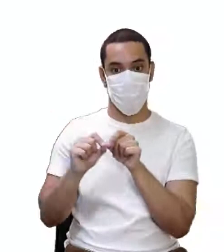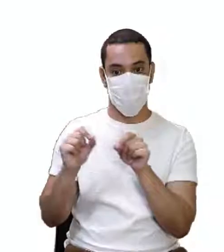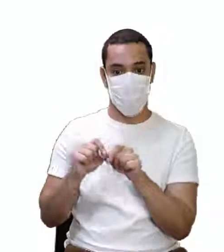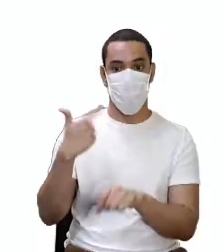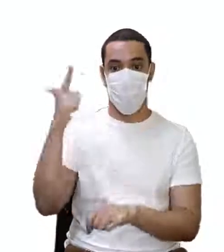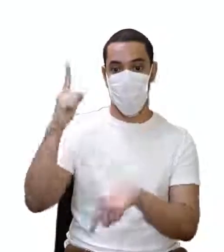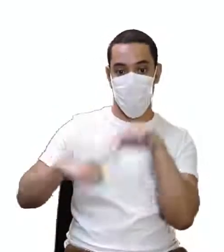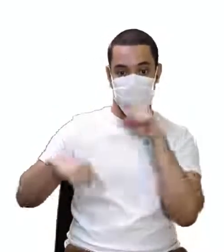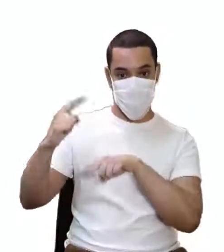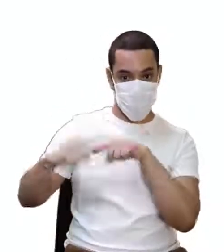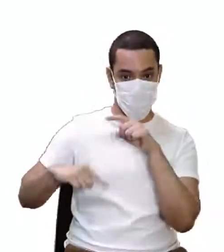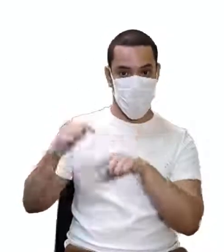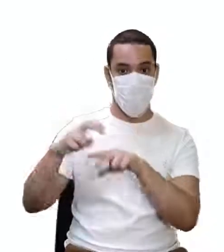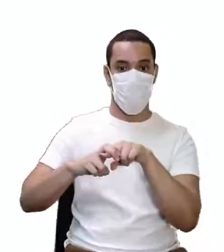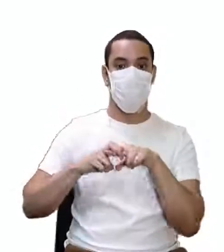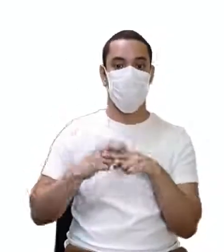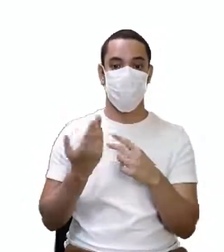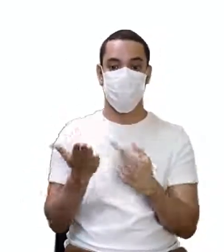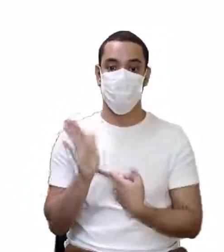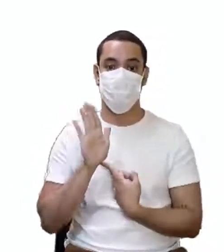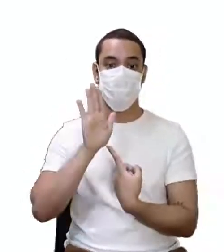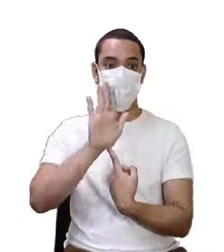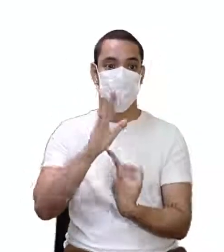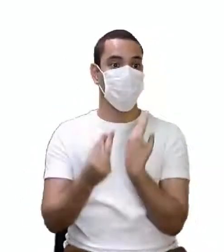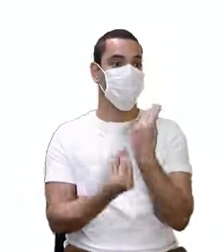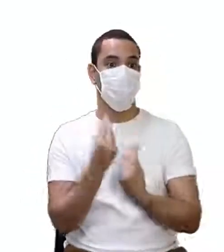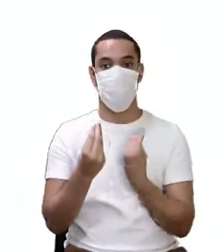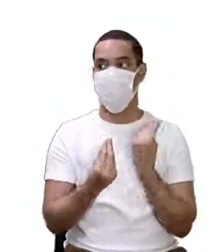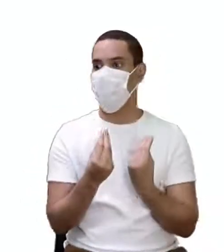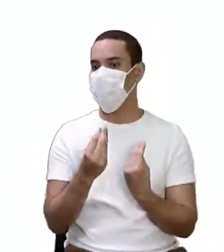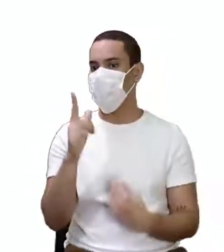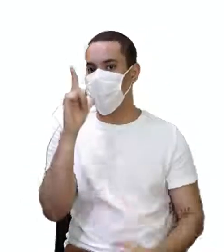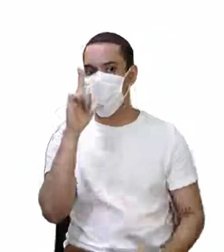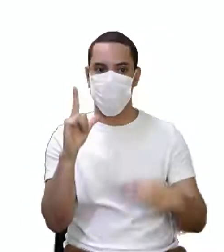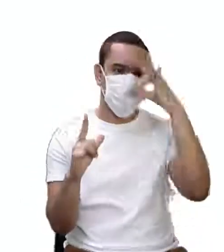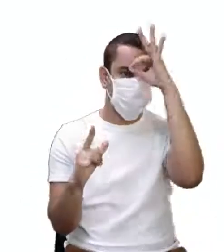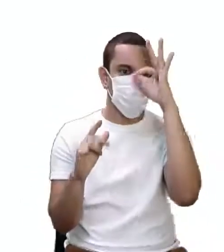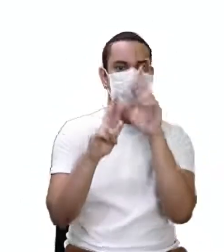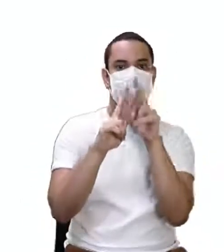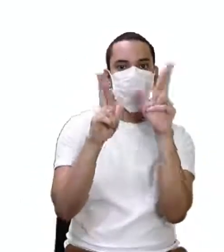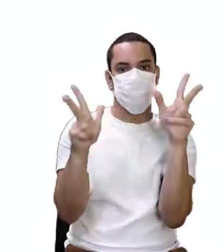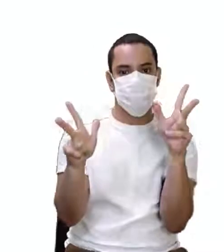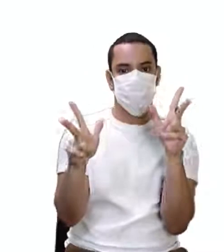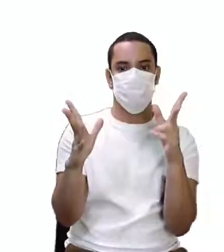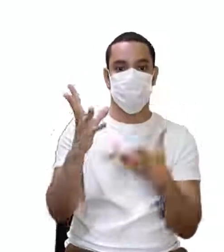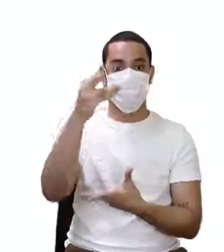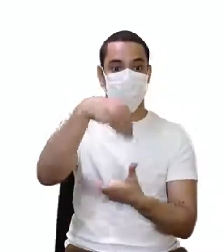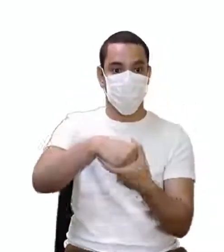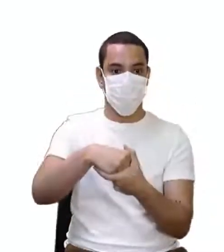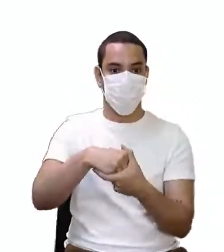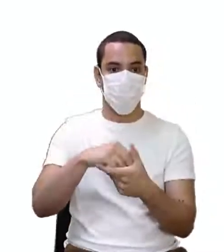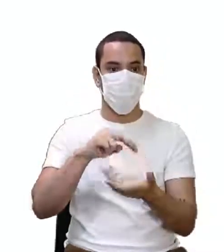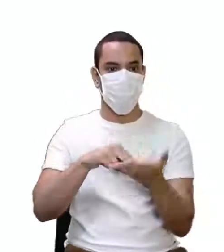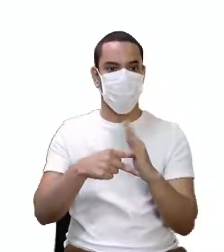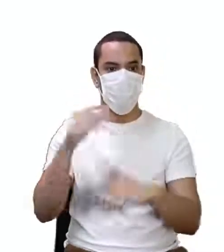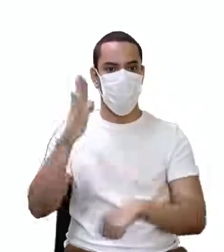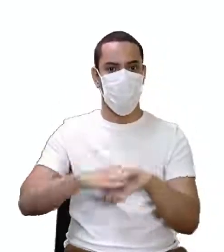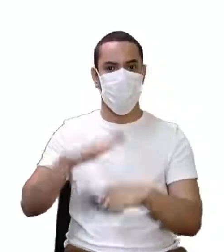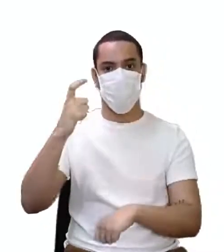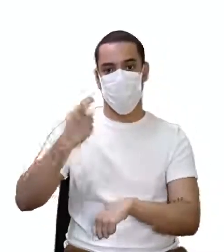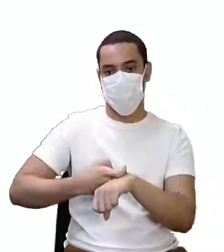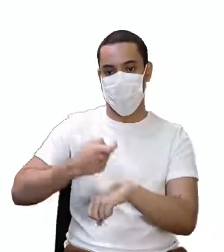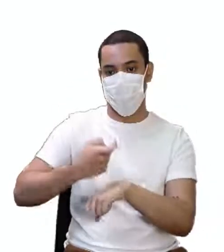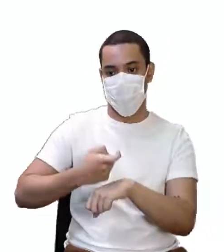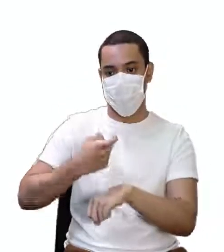Então, a estrutura reprodutiva, os órgãos reprodutores mesmos, né, de cópula ali, são mais endurecidos. E